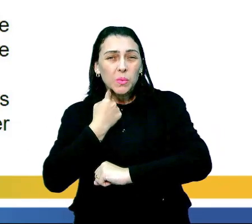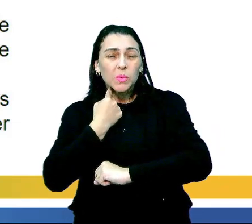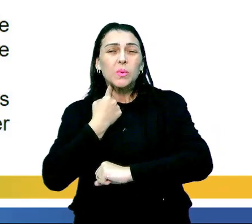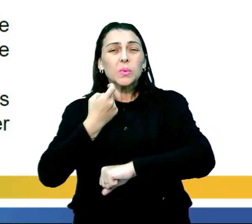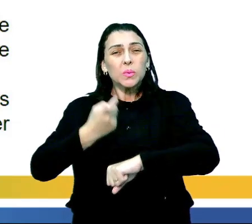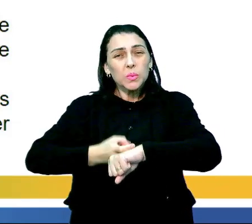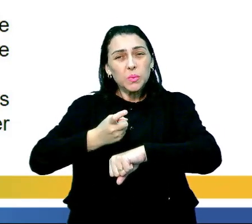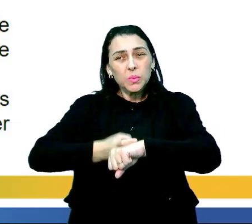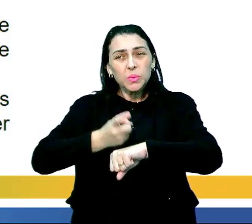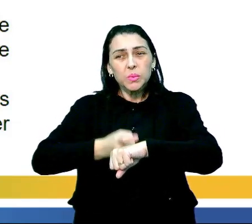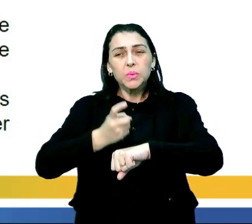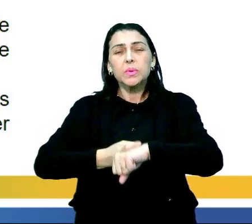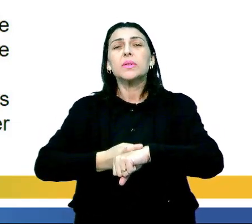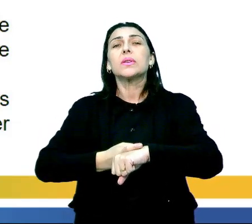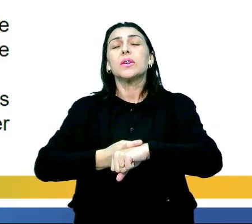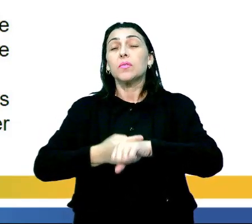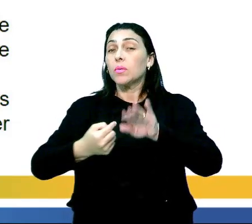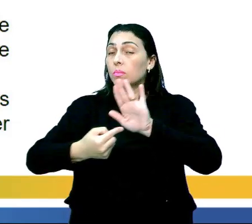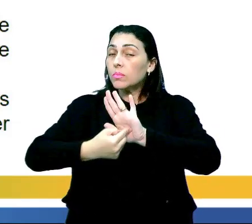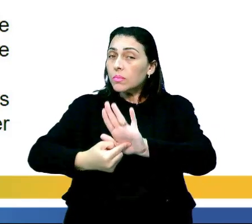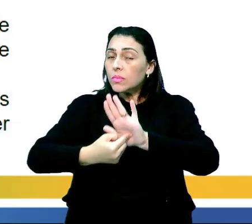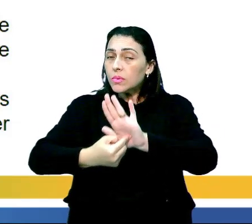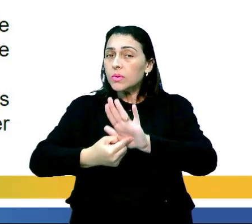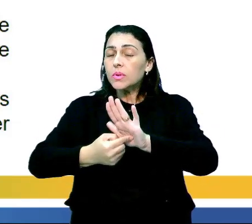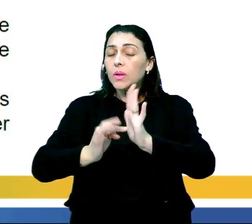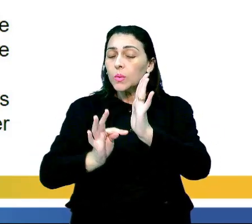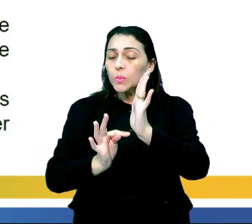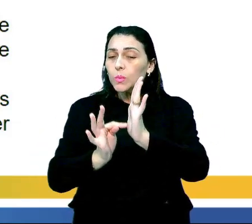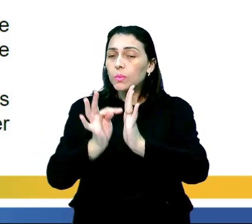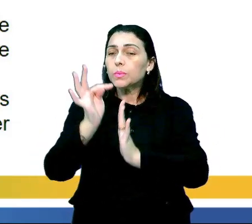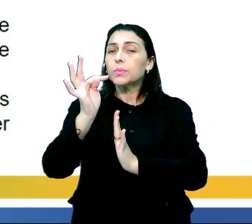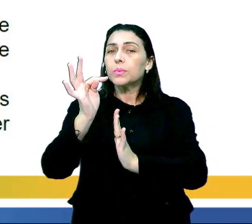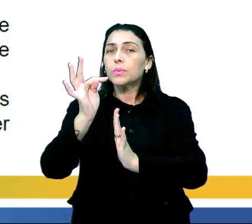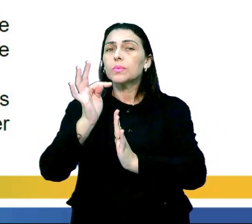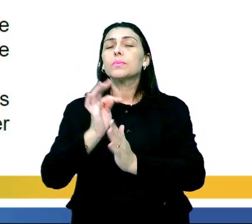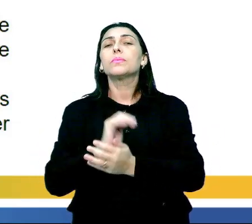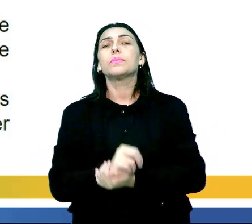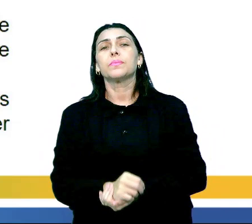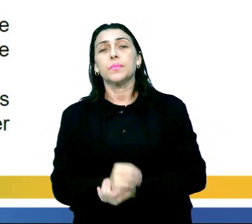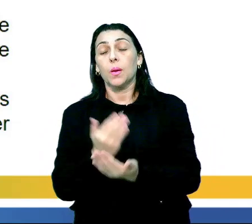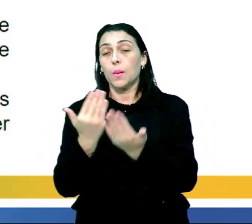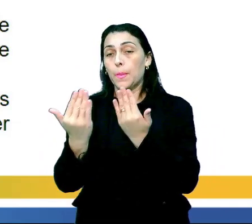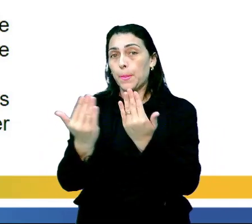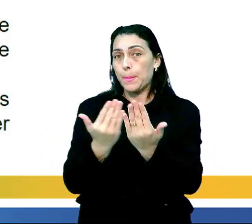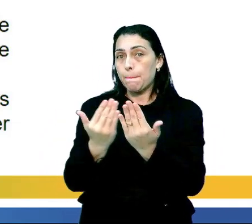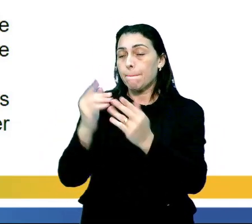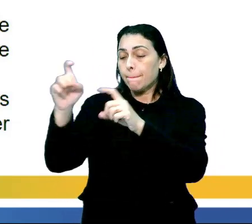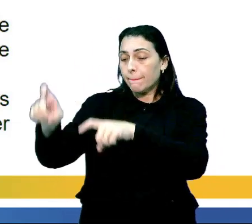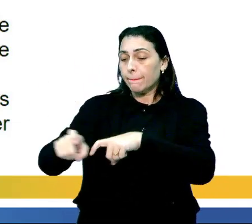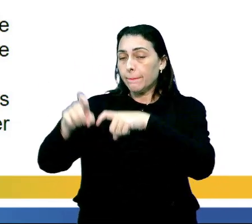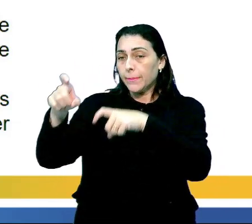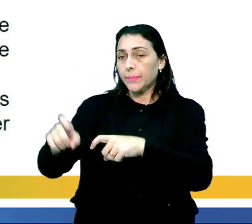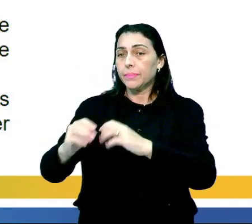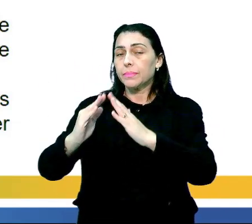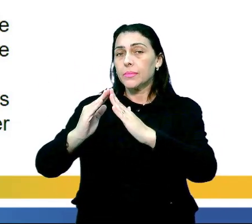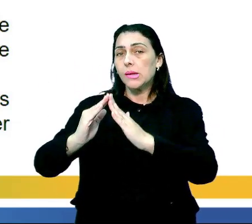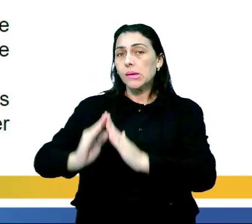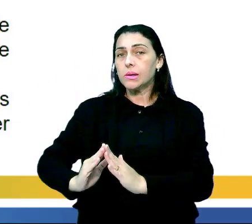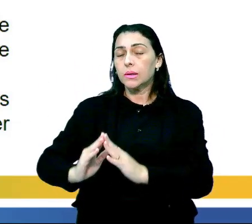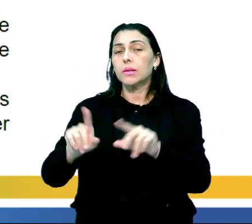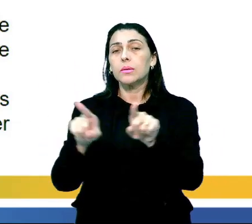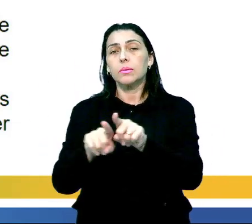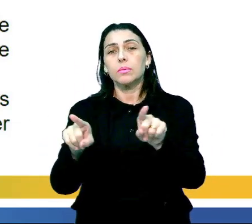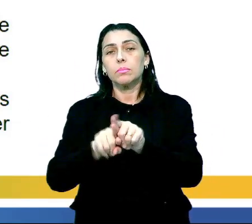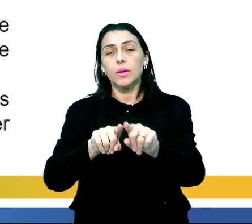cimento, concreto, que vão apresentar temperaturas mais elevadas comparado, por exemplo, às regiões periféricas ou áreas